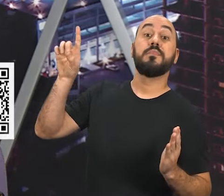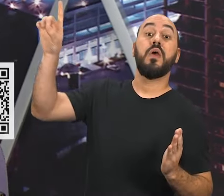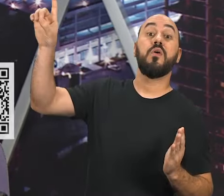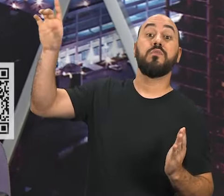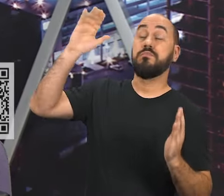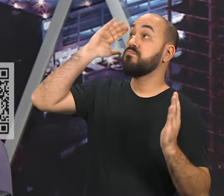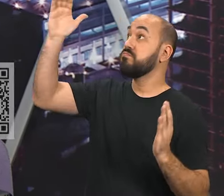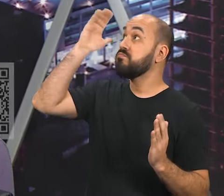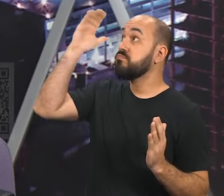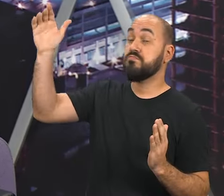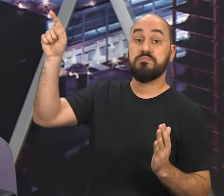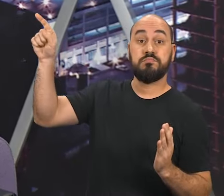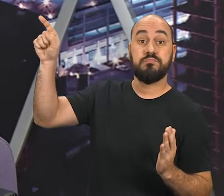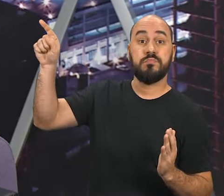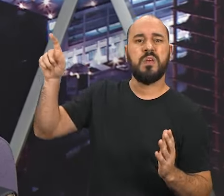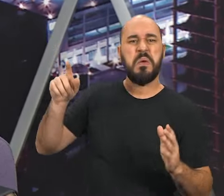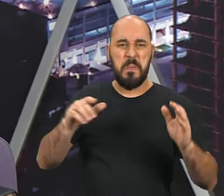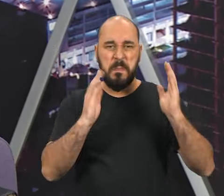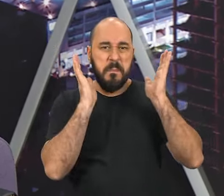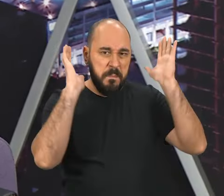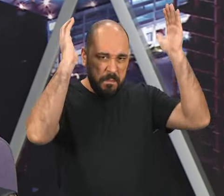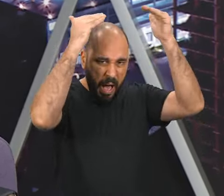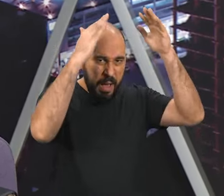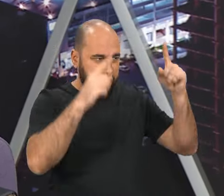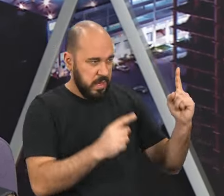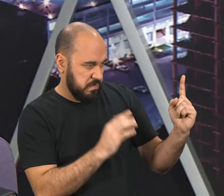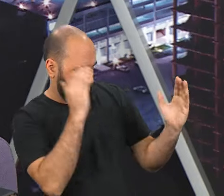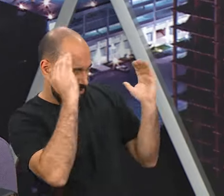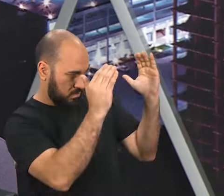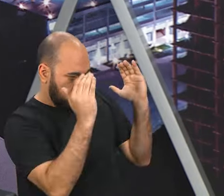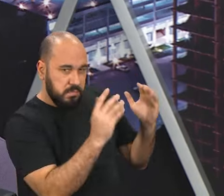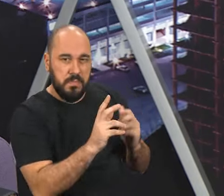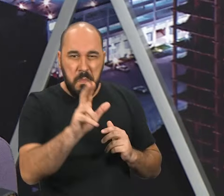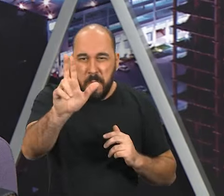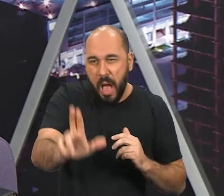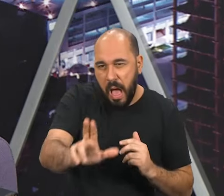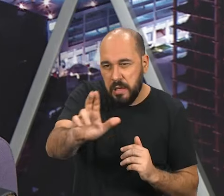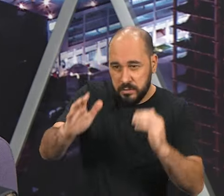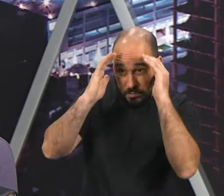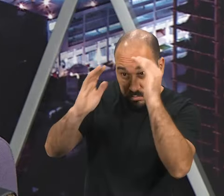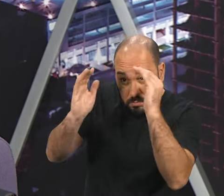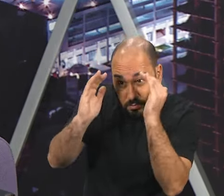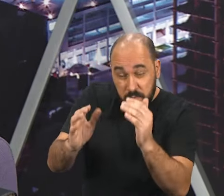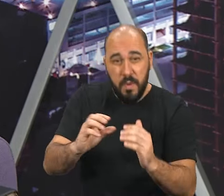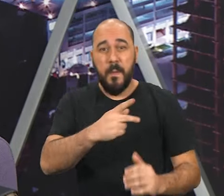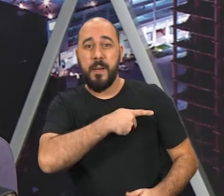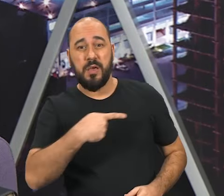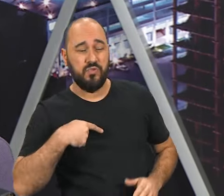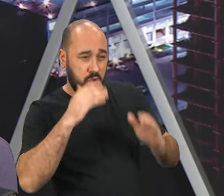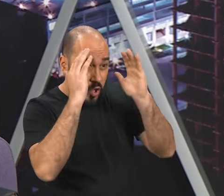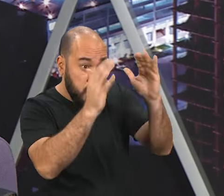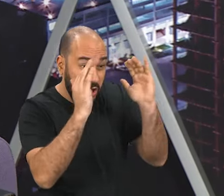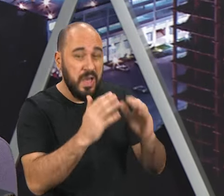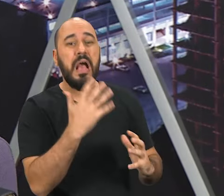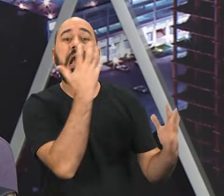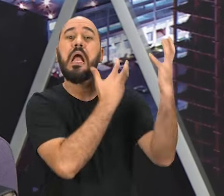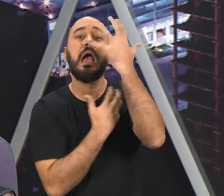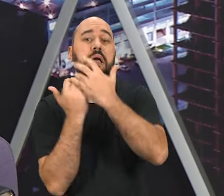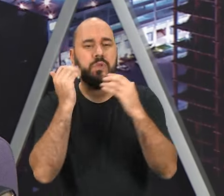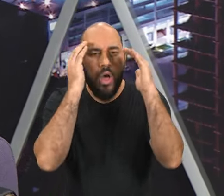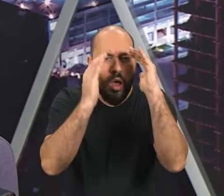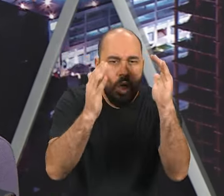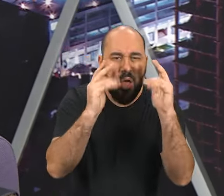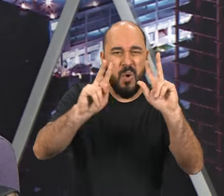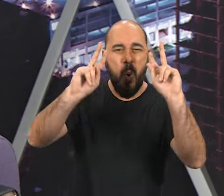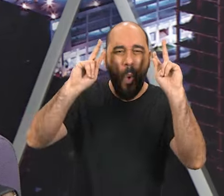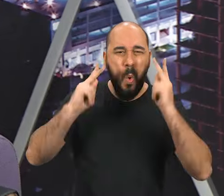Não adore o Papa, não adore o bispo, não adore o padre, não adore o pastor, não adore cantores, não